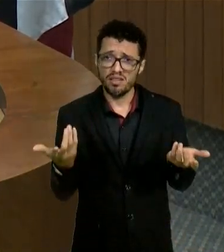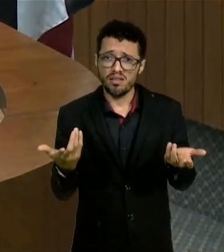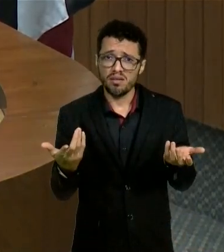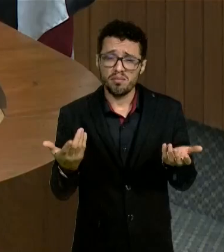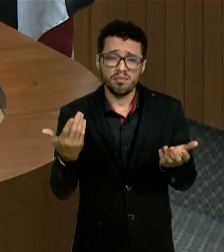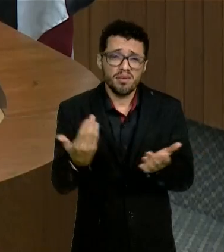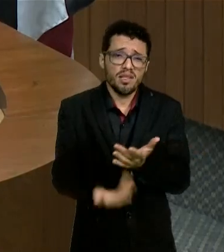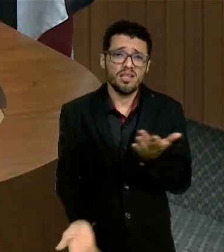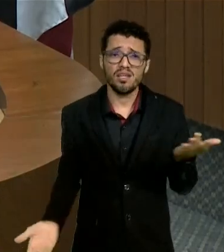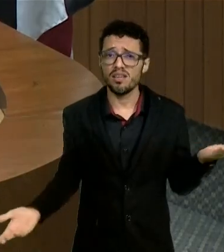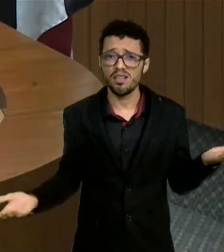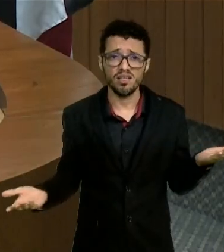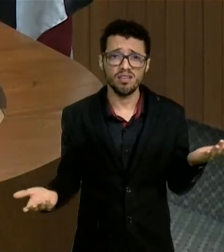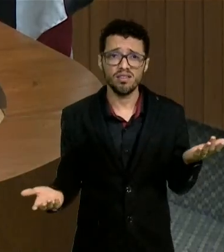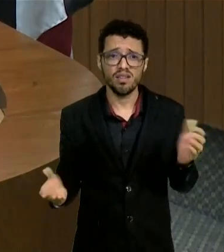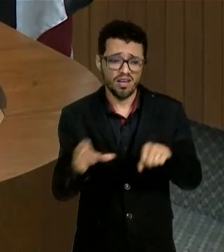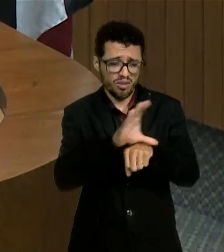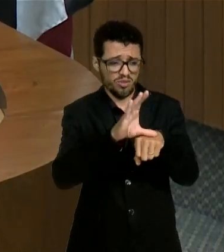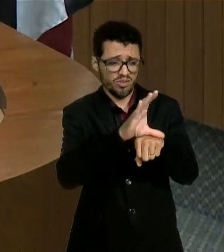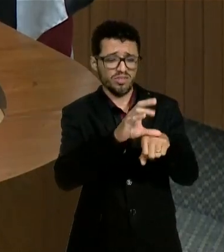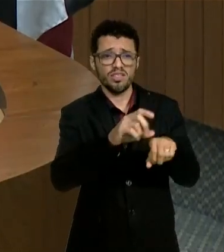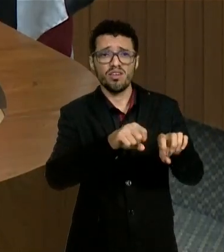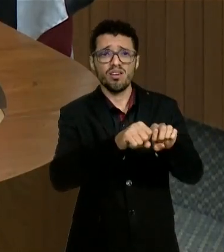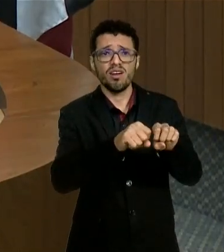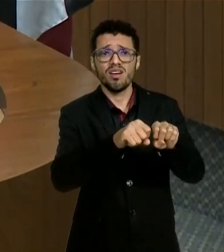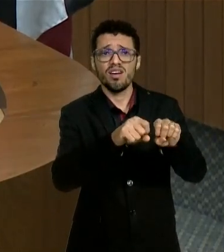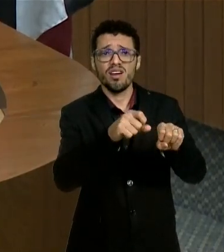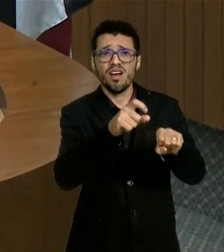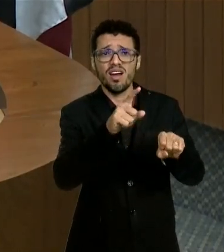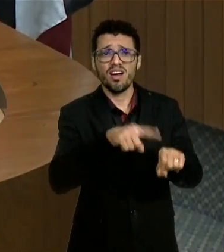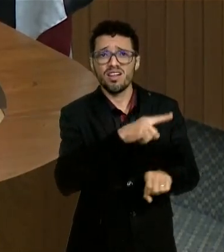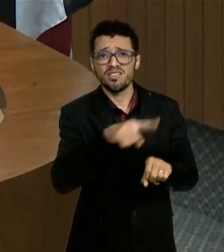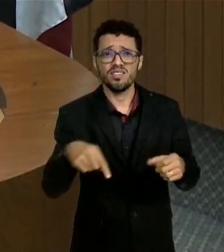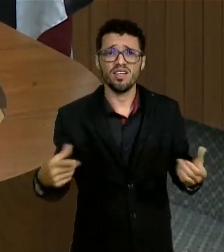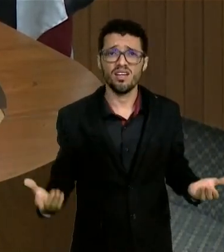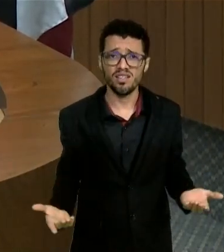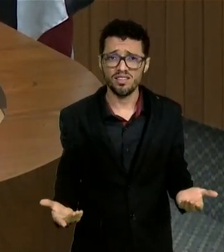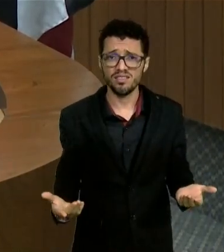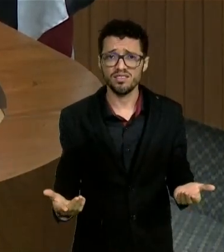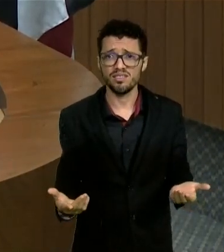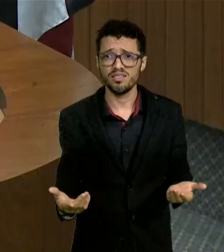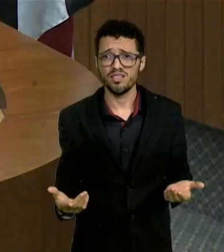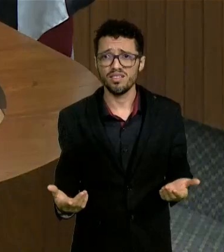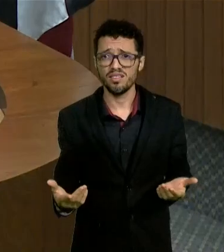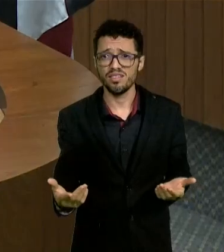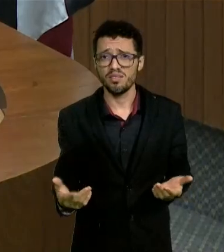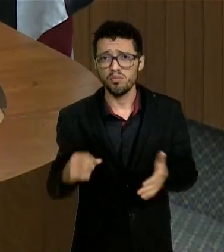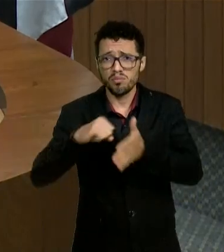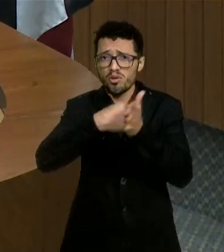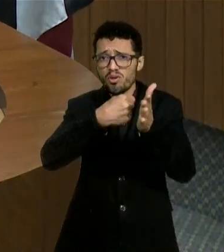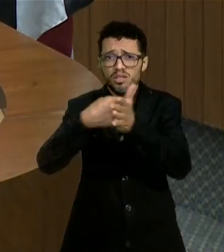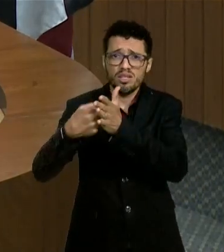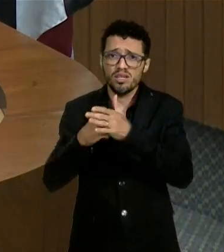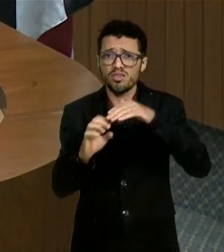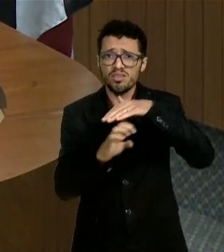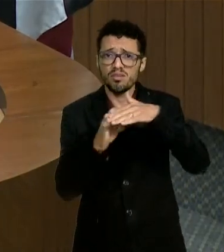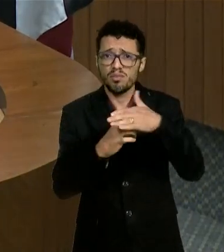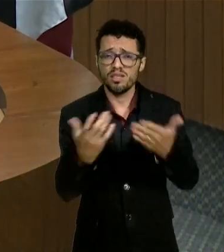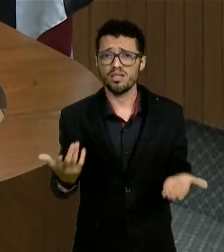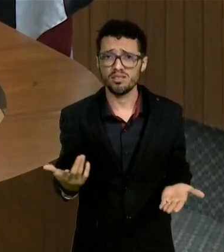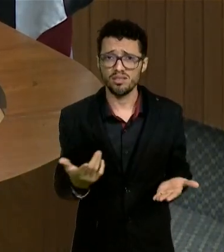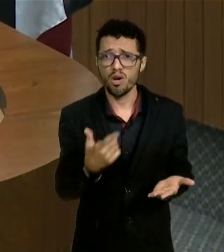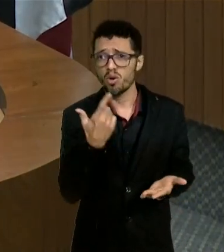tira da outra empresa, até pagar a multa. E os outros, ao invés de fazer o controle